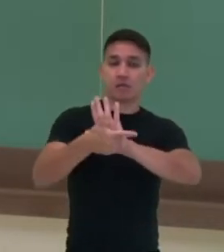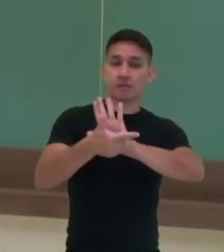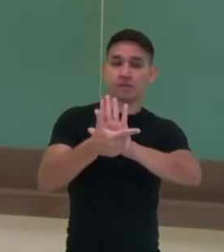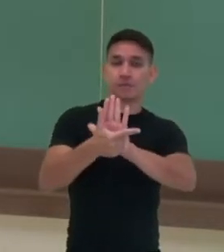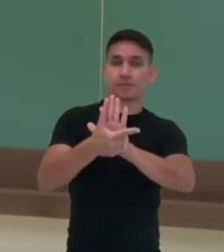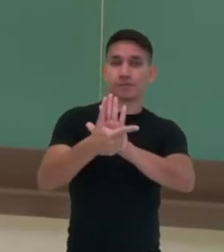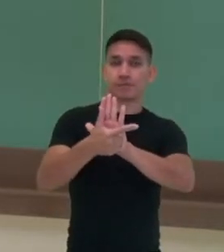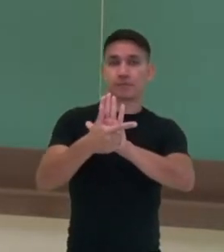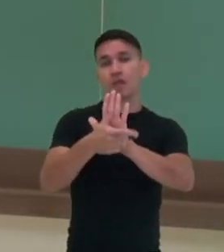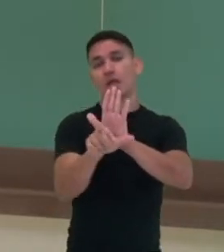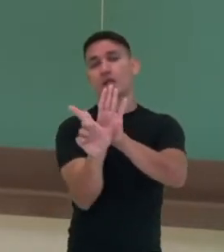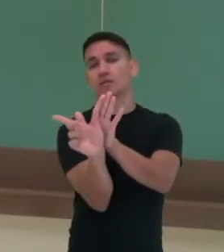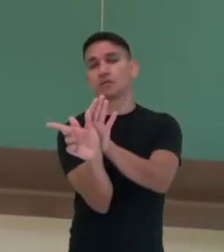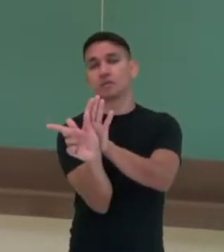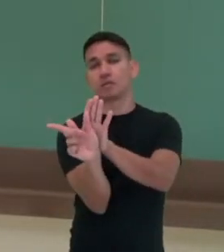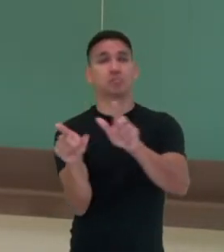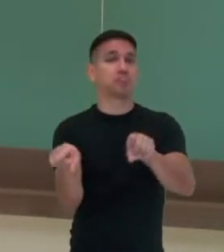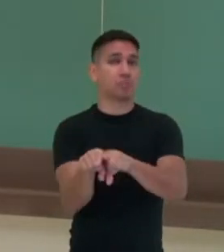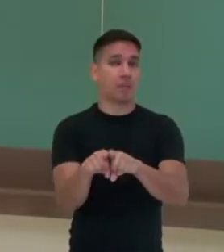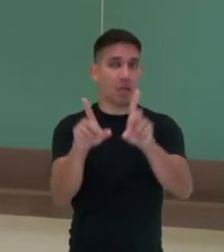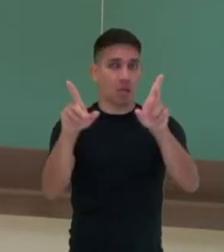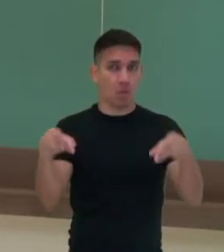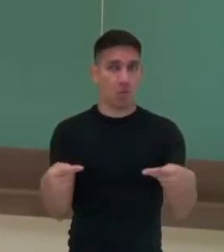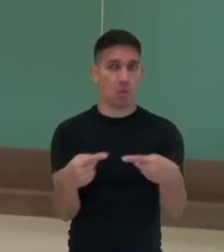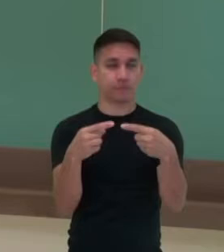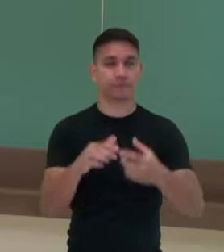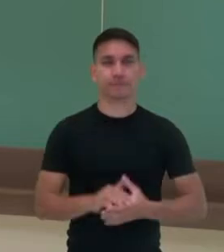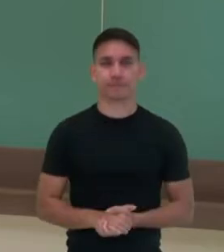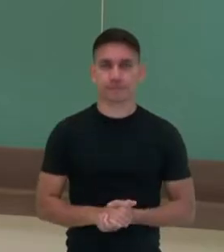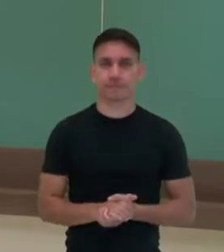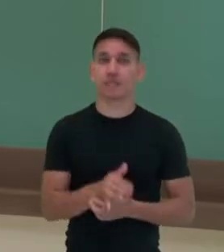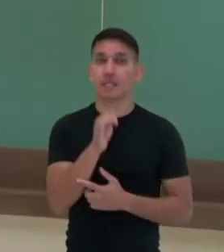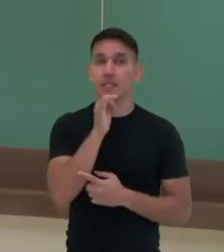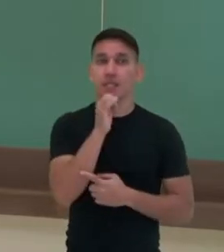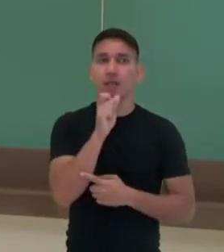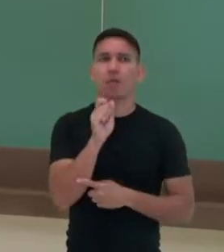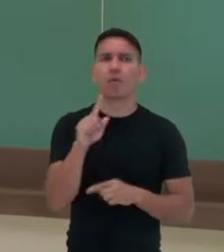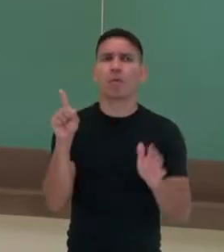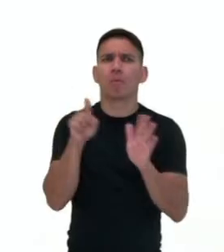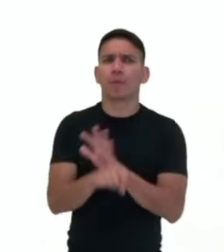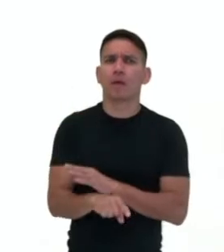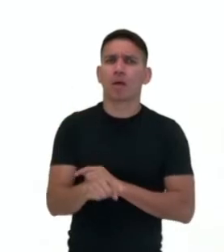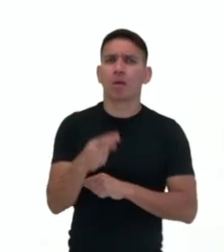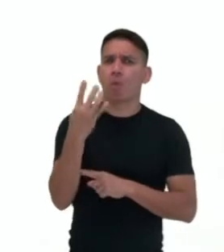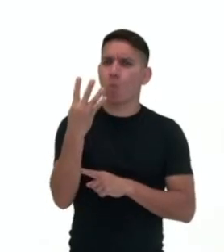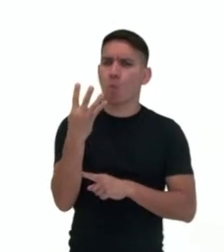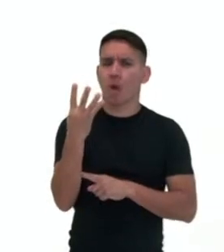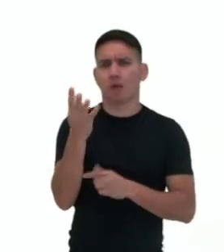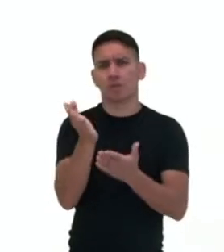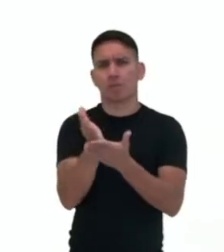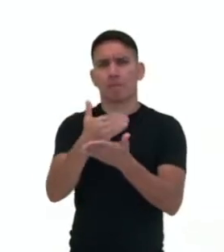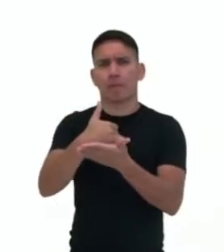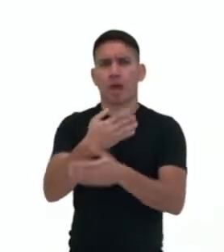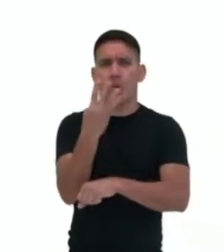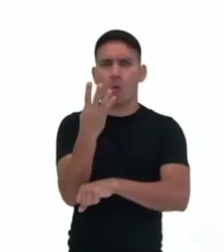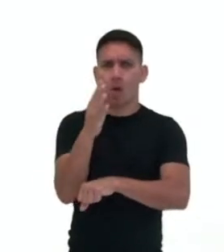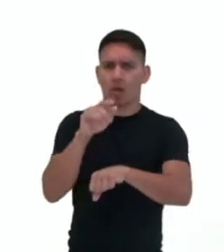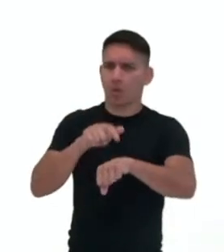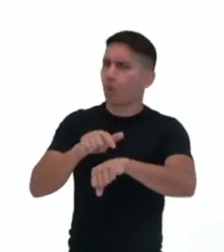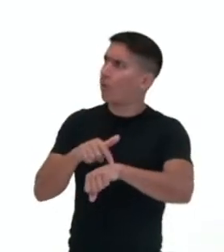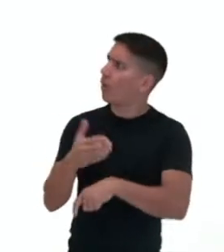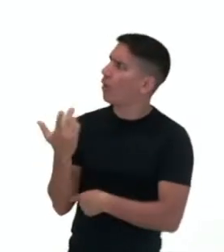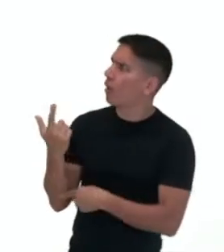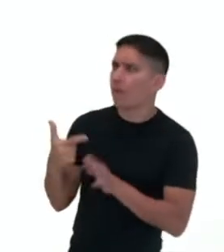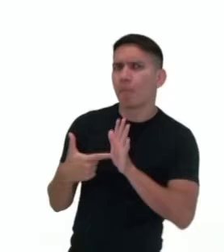bom? Um exemplo, né? Agora, ele, às 4 horas, o ângulo entre os ponteiros ali, né? Ele